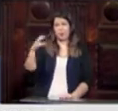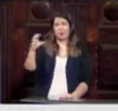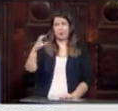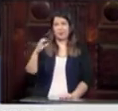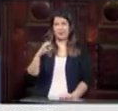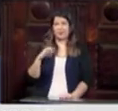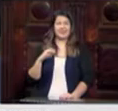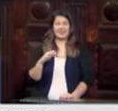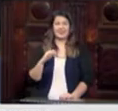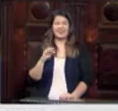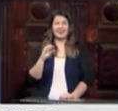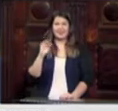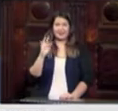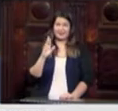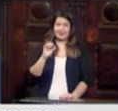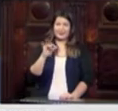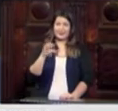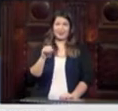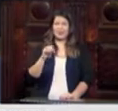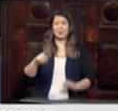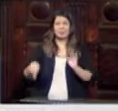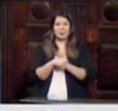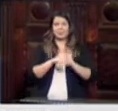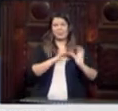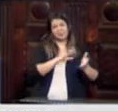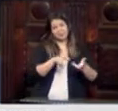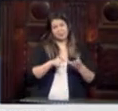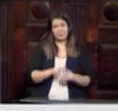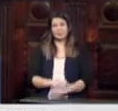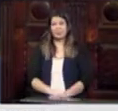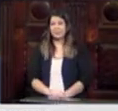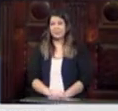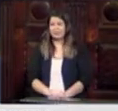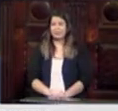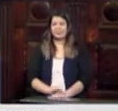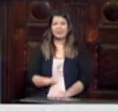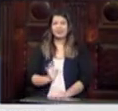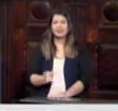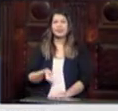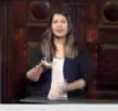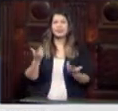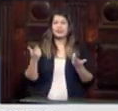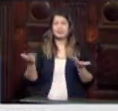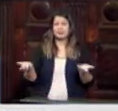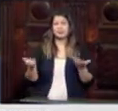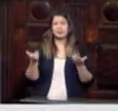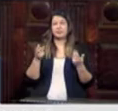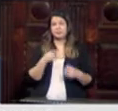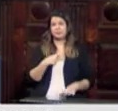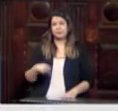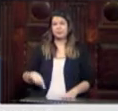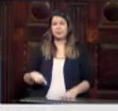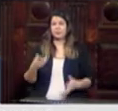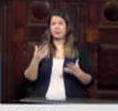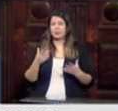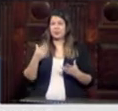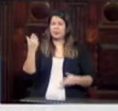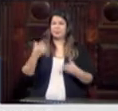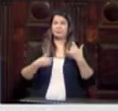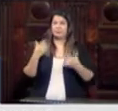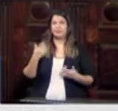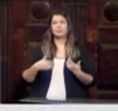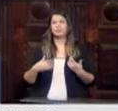cidadão do mundo. É outra contabilidade. Então, senhora presidente, estou querendo trazer isso à